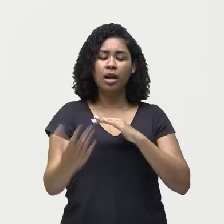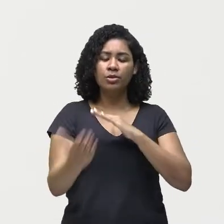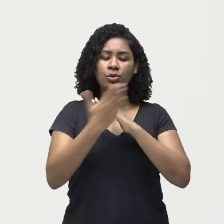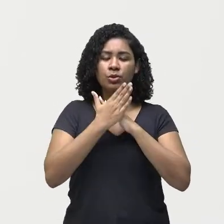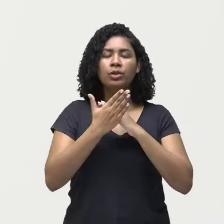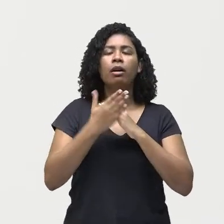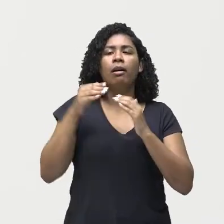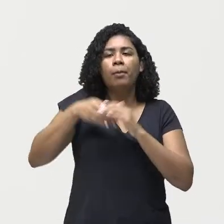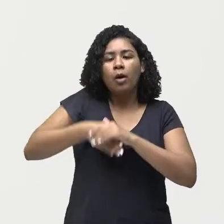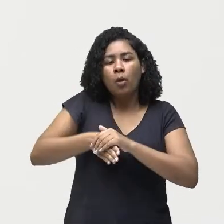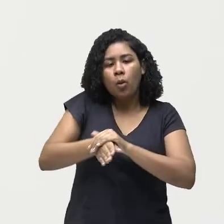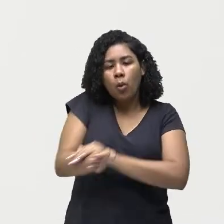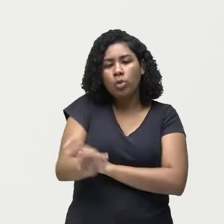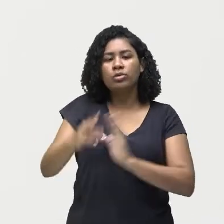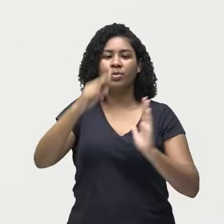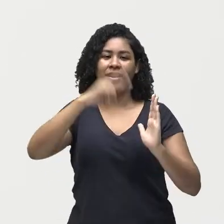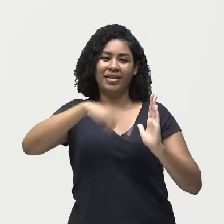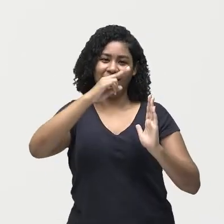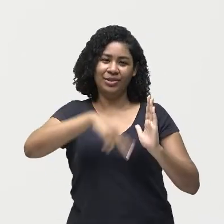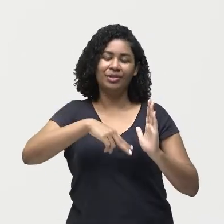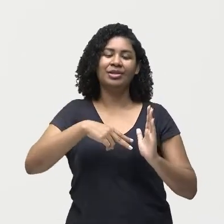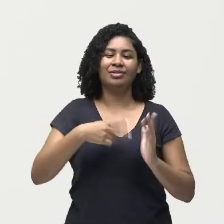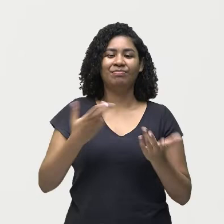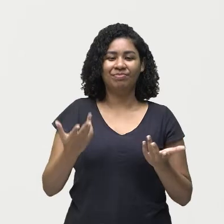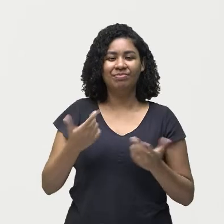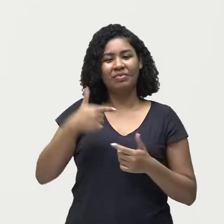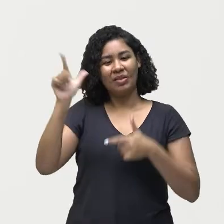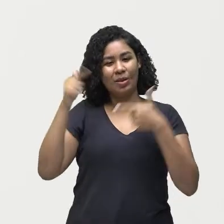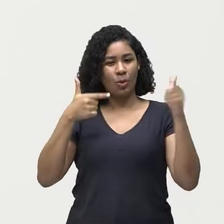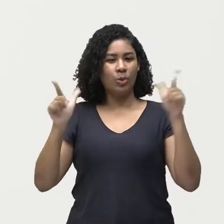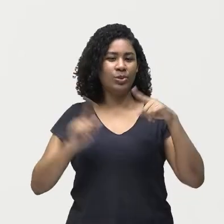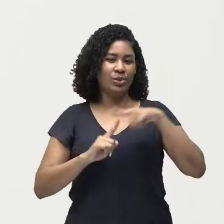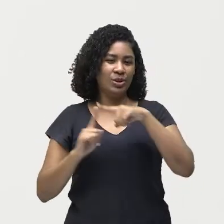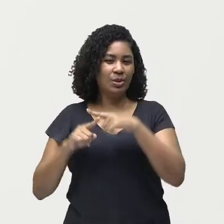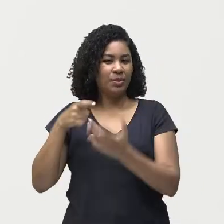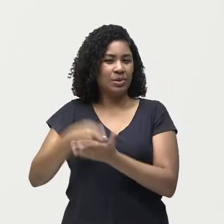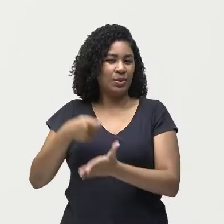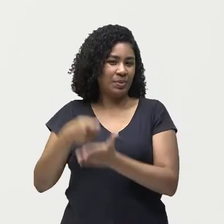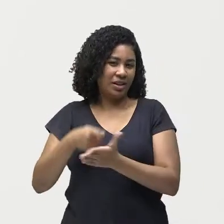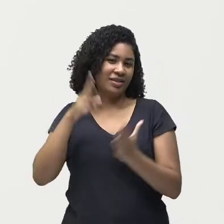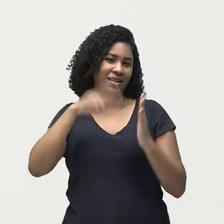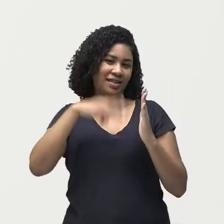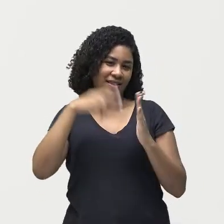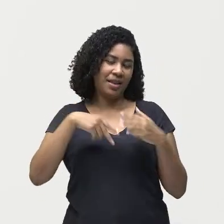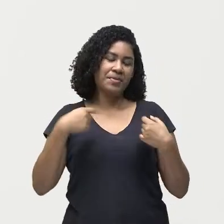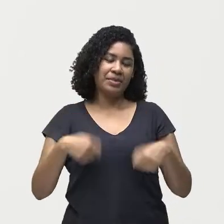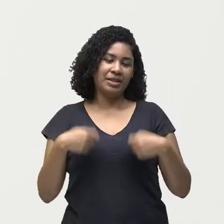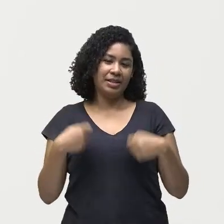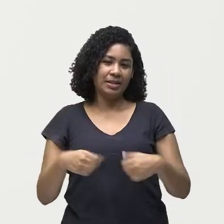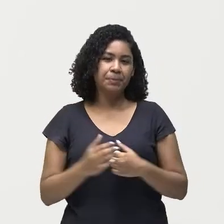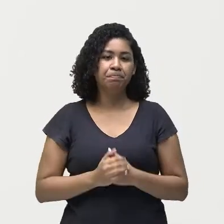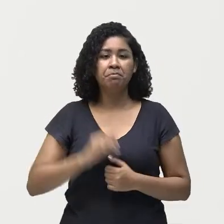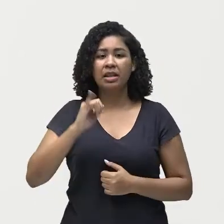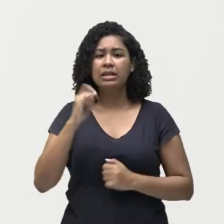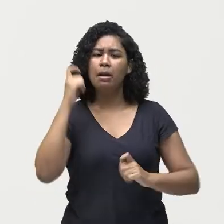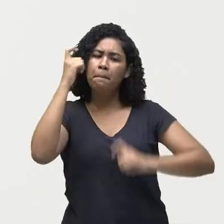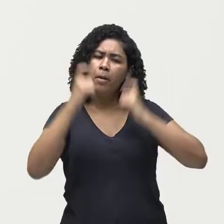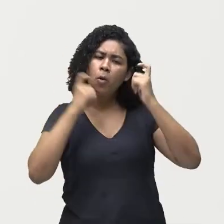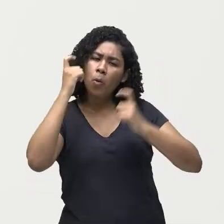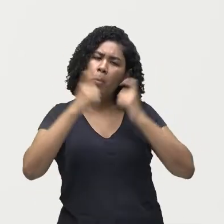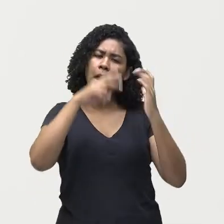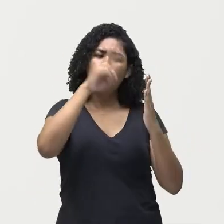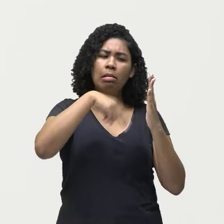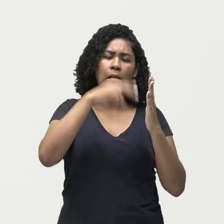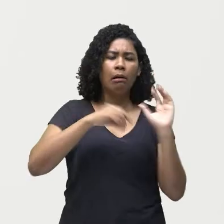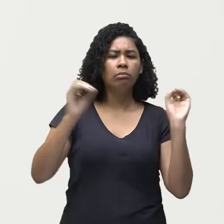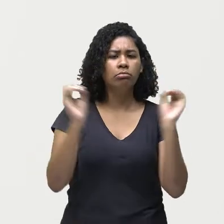no caso, a leitura lá que é obrigatória, aquilo que você tem que ler. Quando não precisamos nos preocupar em entender tudo,